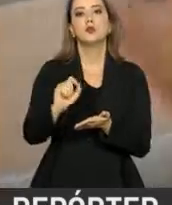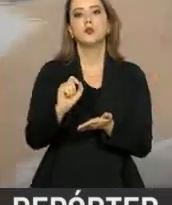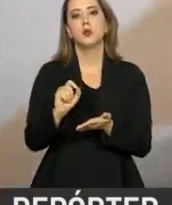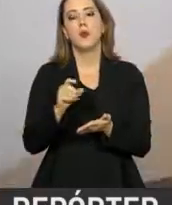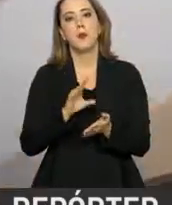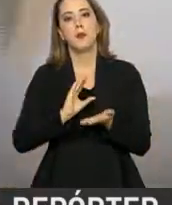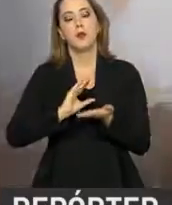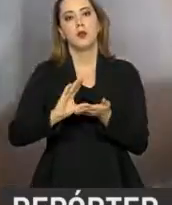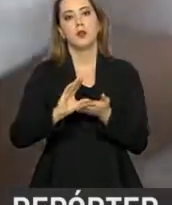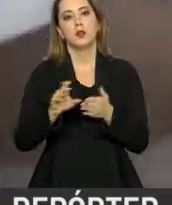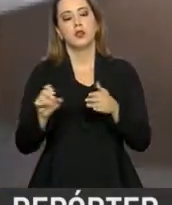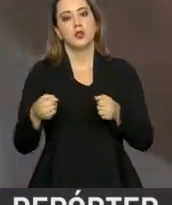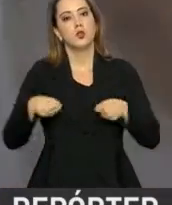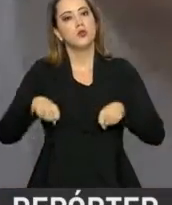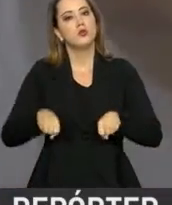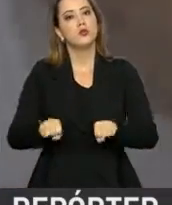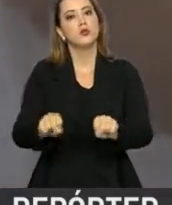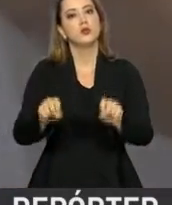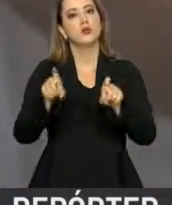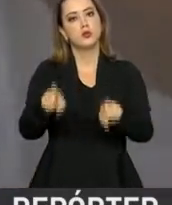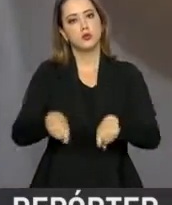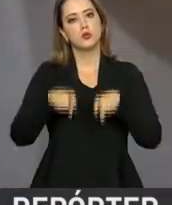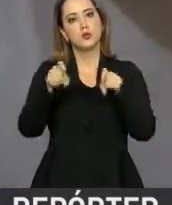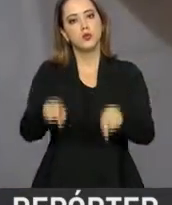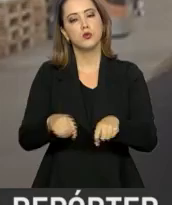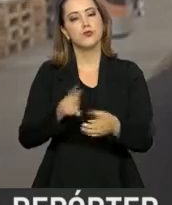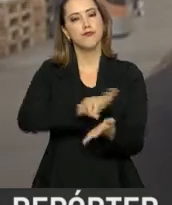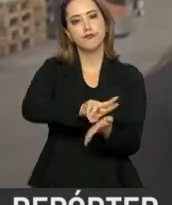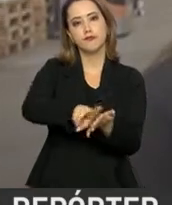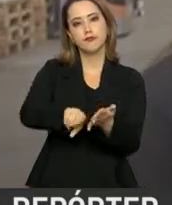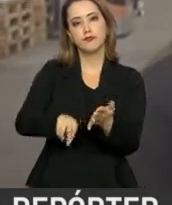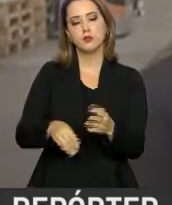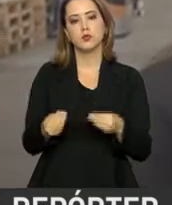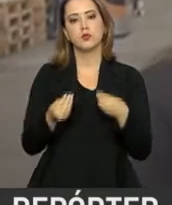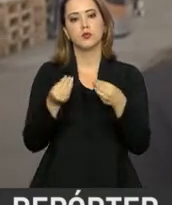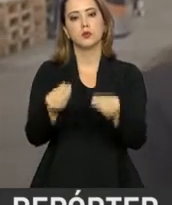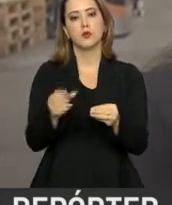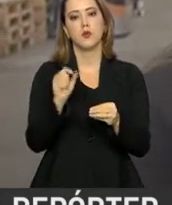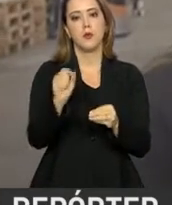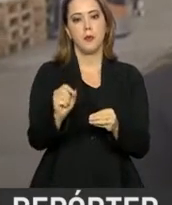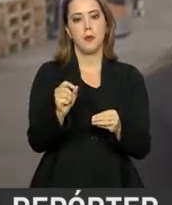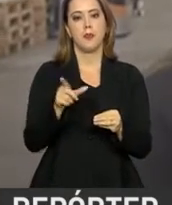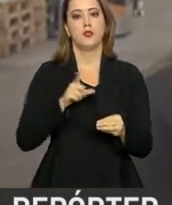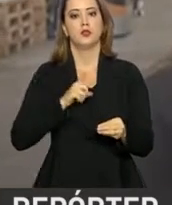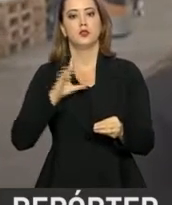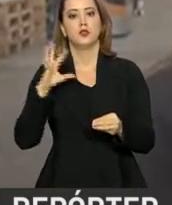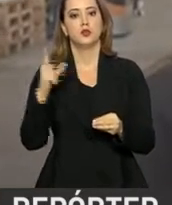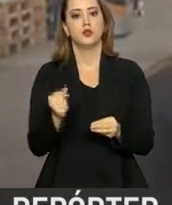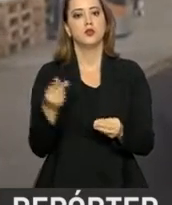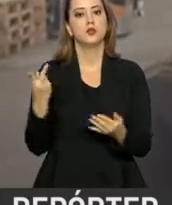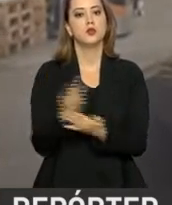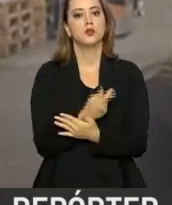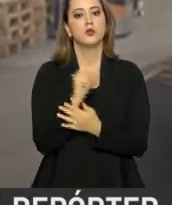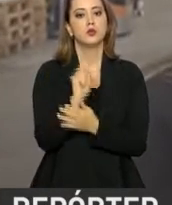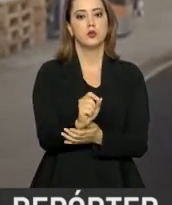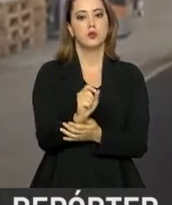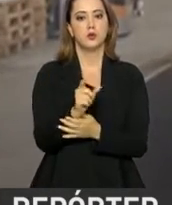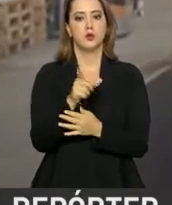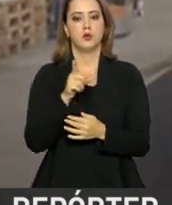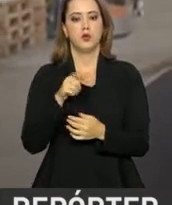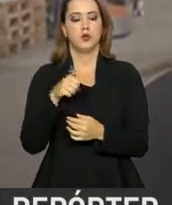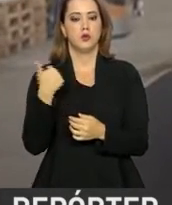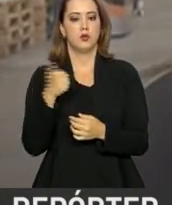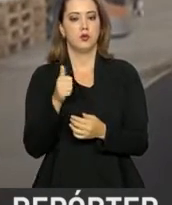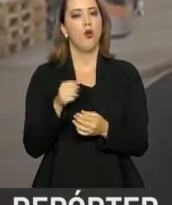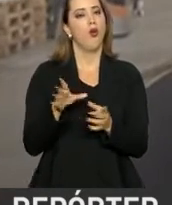de supermercados produtores rurais e por aí vai tudo que está aqui tudo que passa pelo mesa brasil seria ou incinerados ou